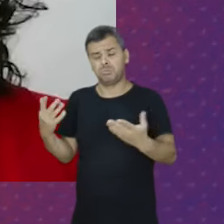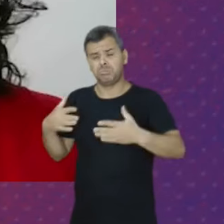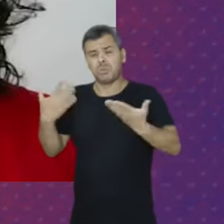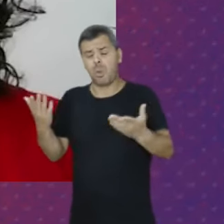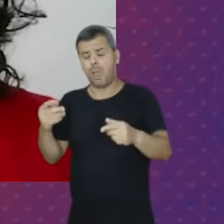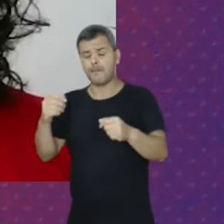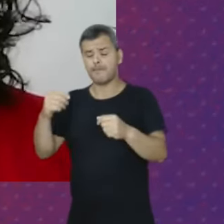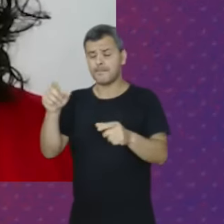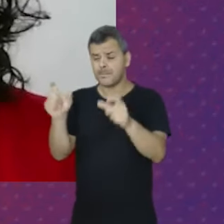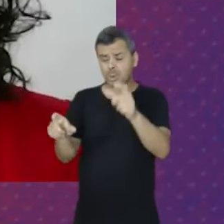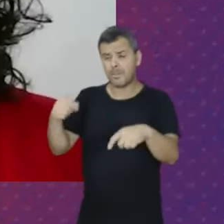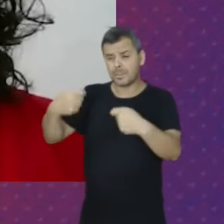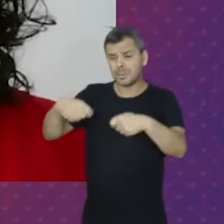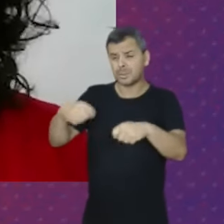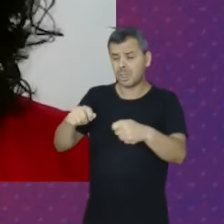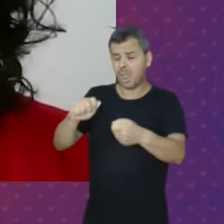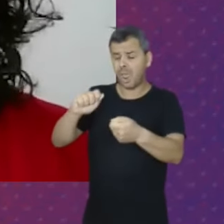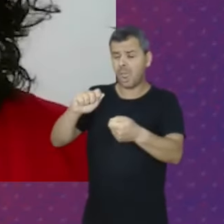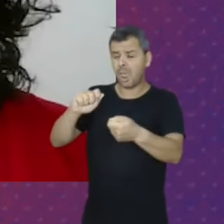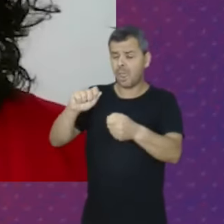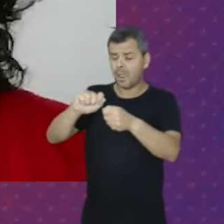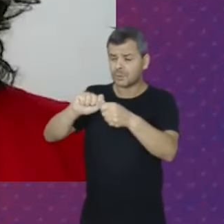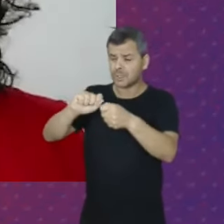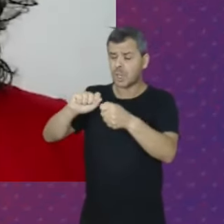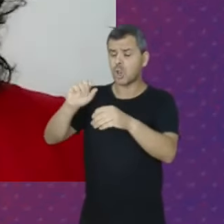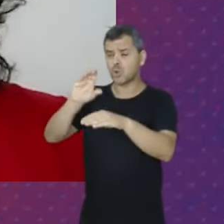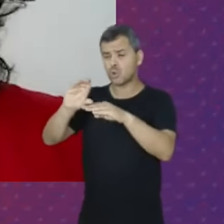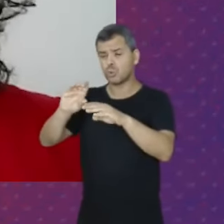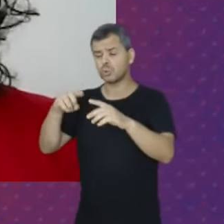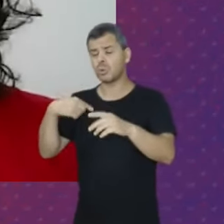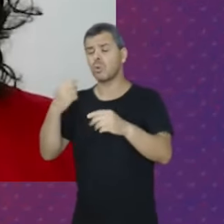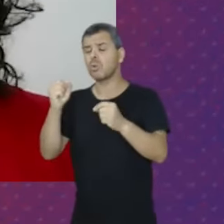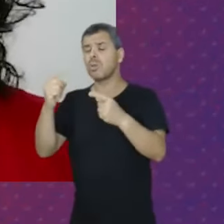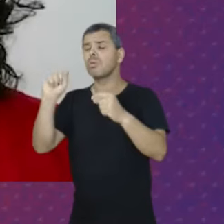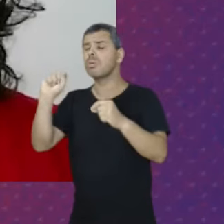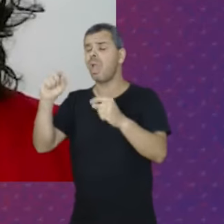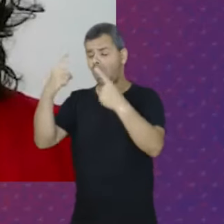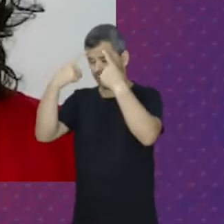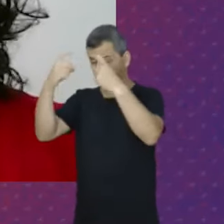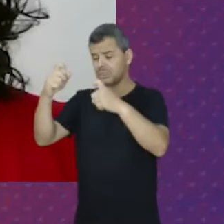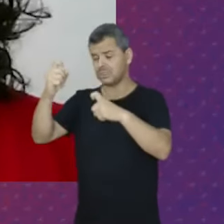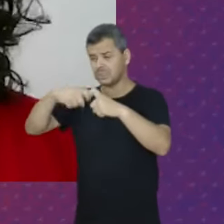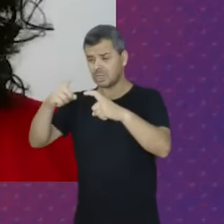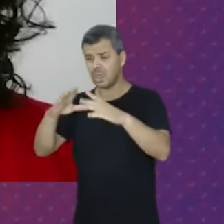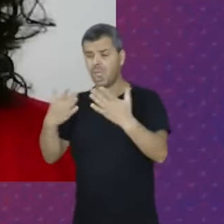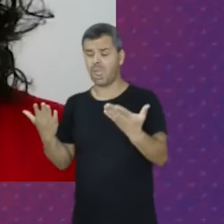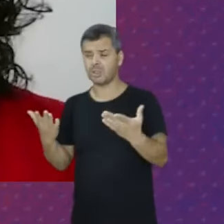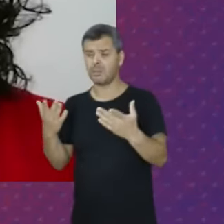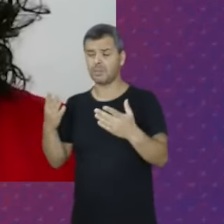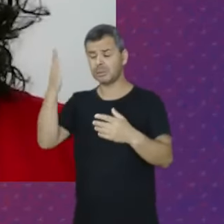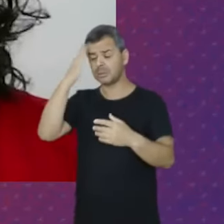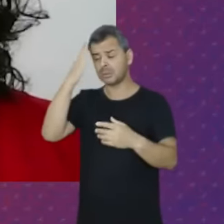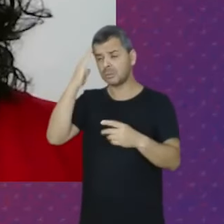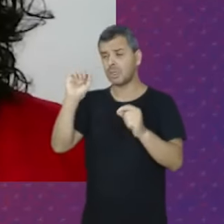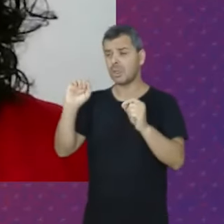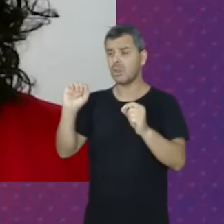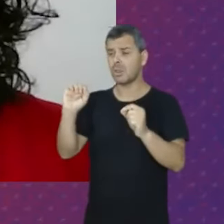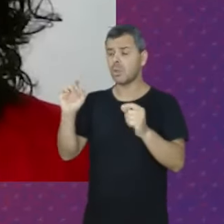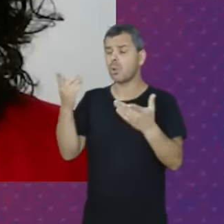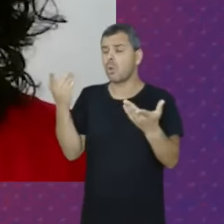precisam ser capacitadas para entender o que é a violência sexual, para entender